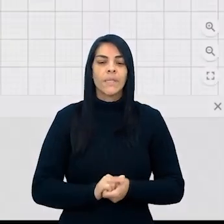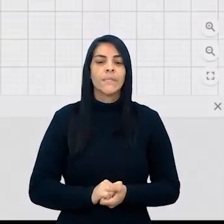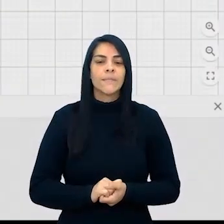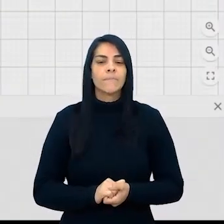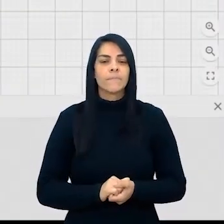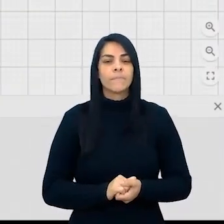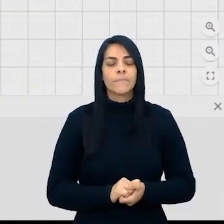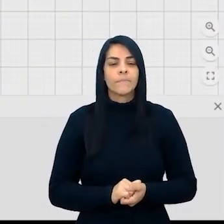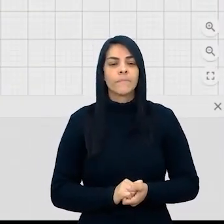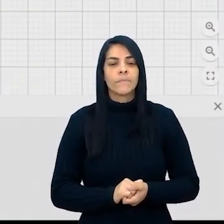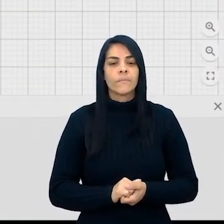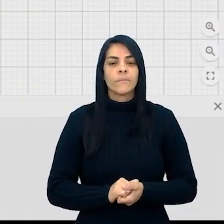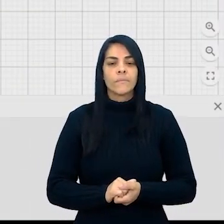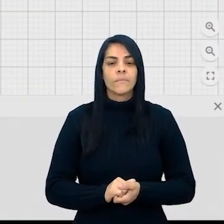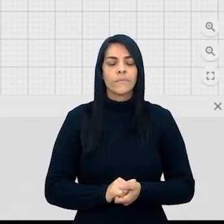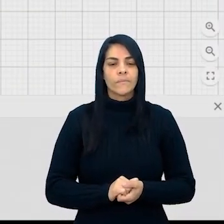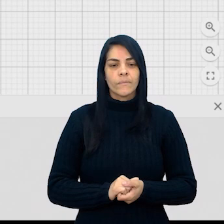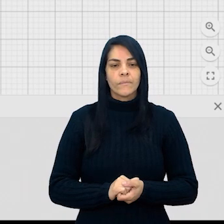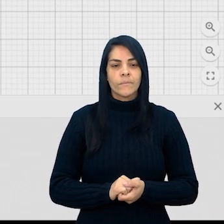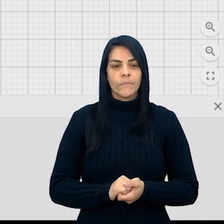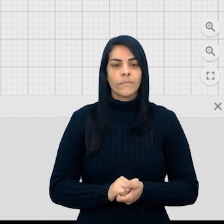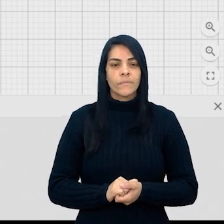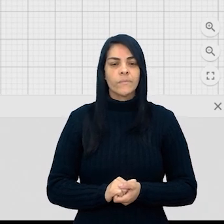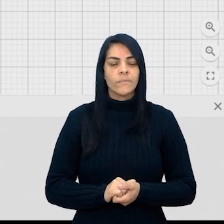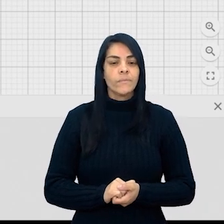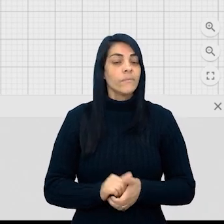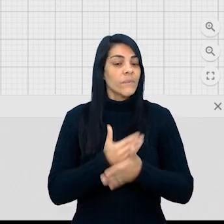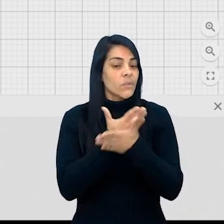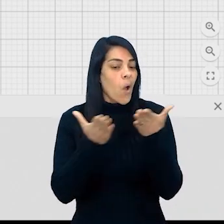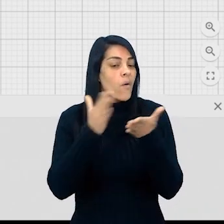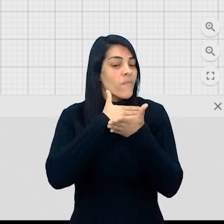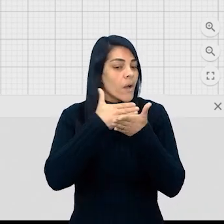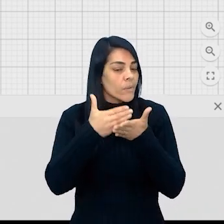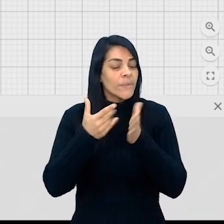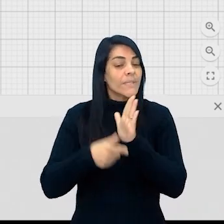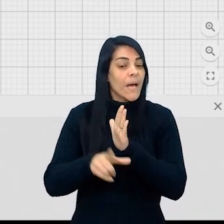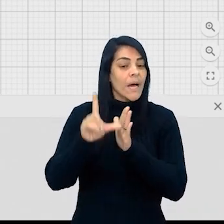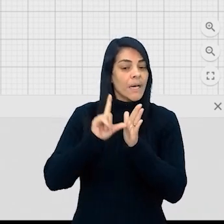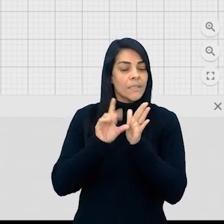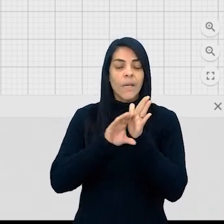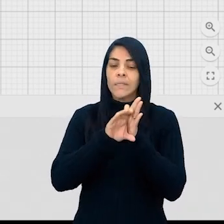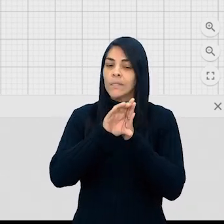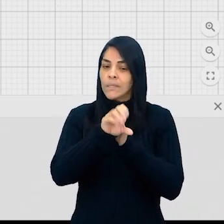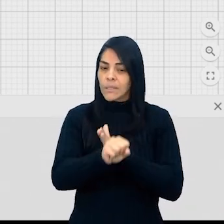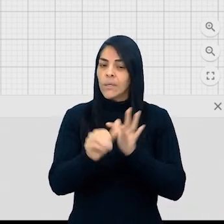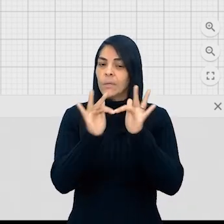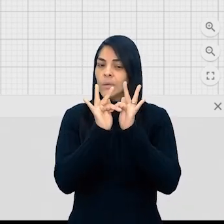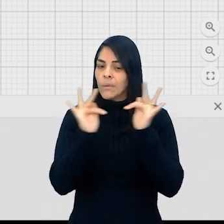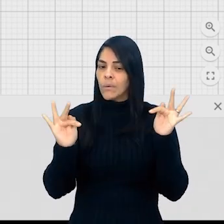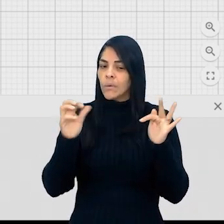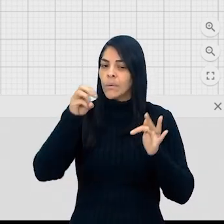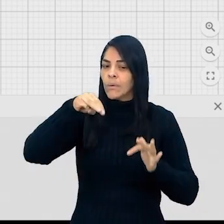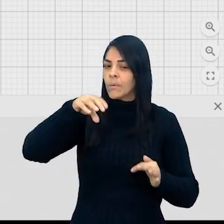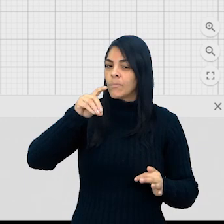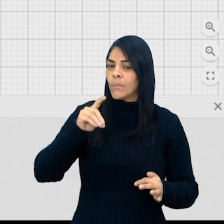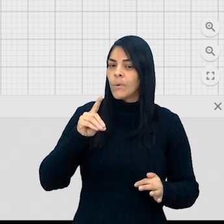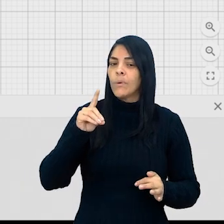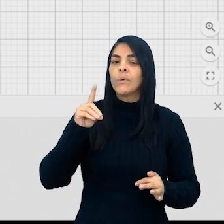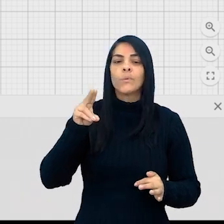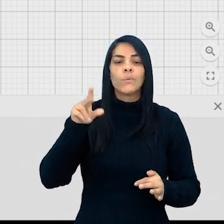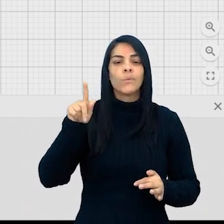mim o GeoGebra. Isso nós vamos começar, antes do conceito da função modular, nós